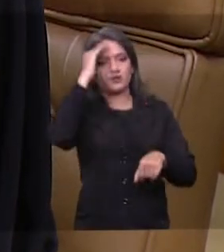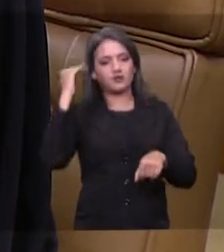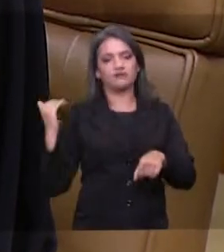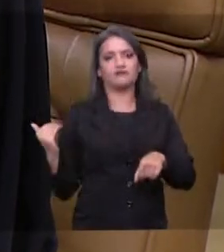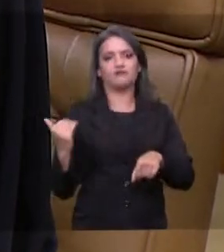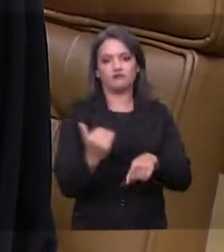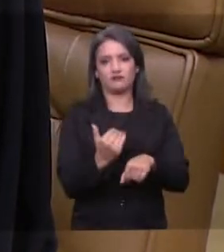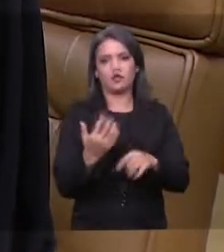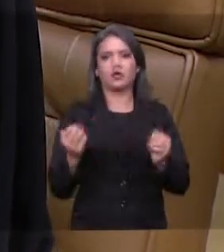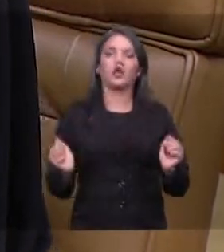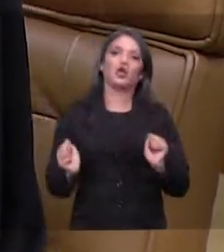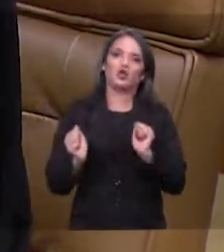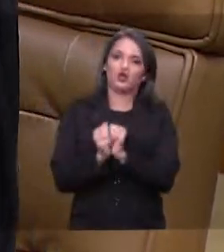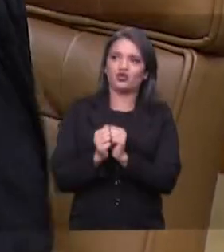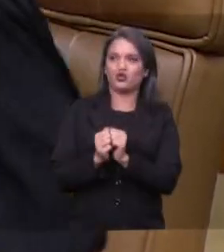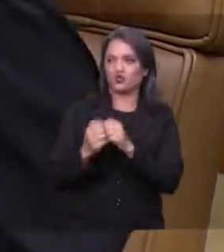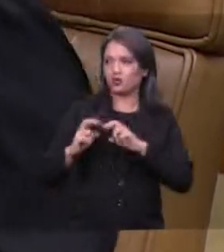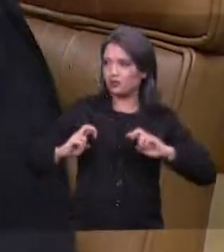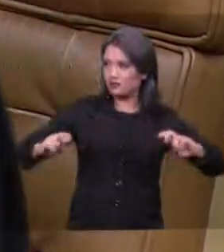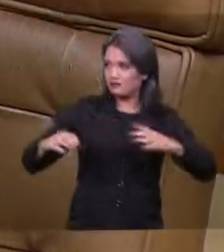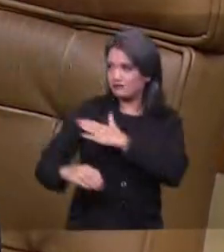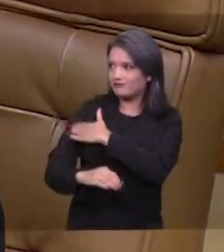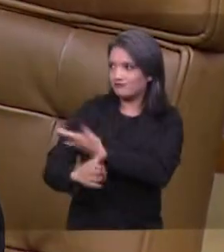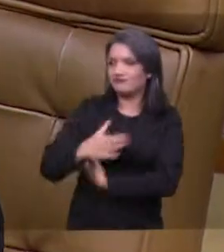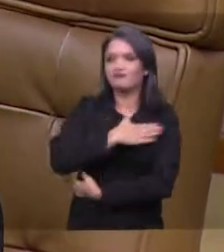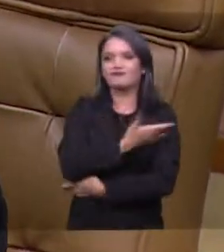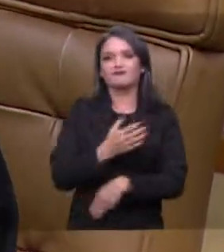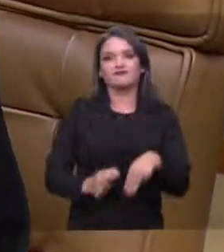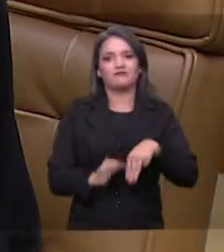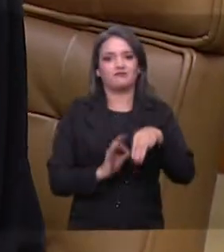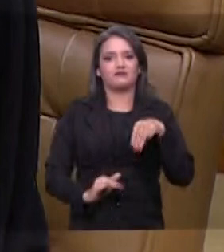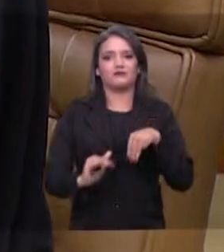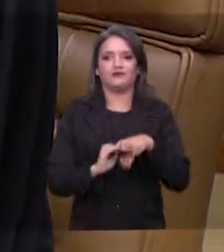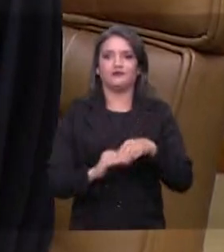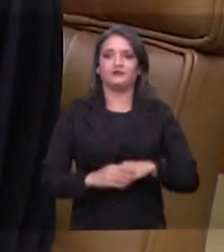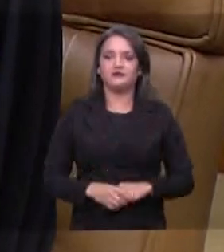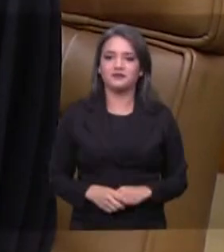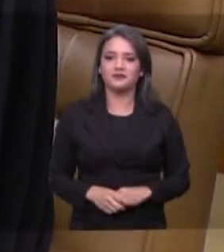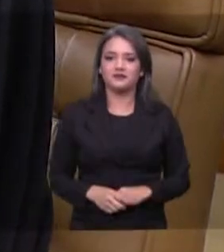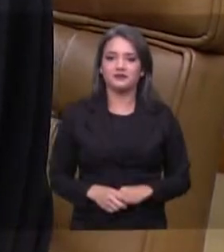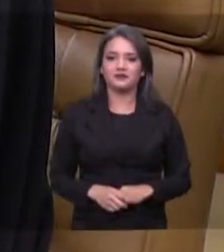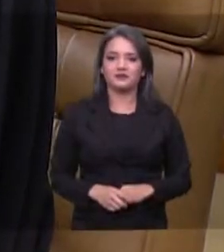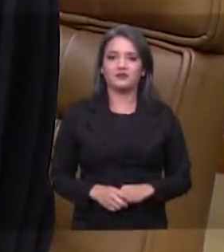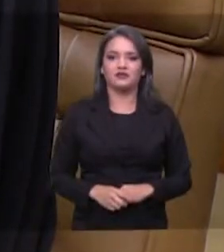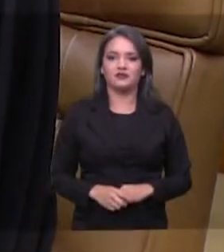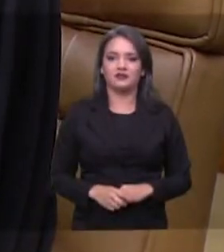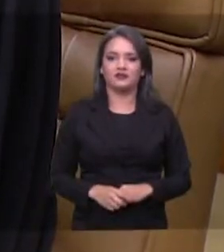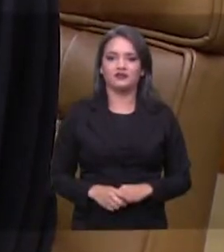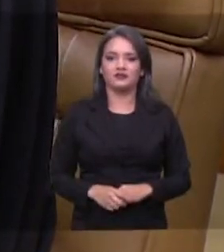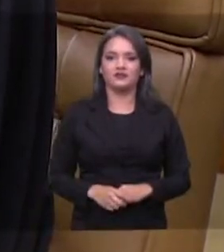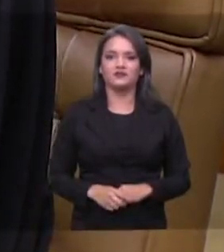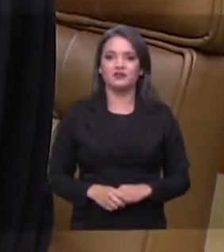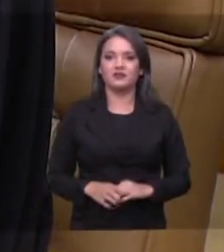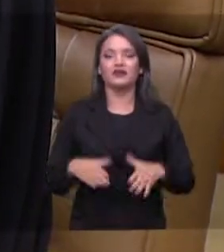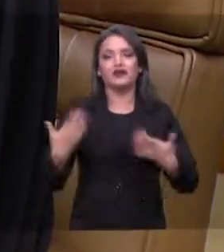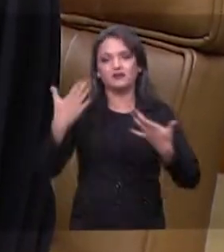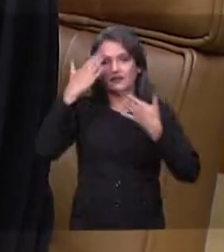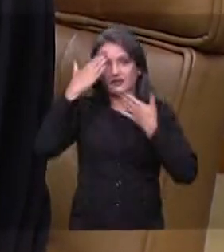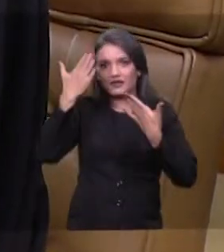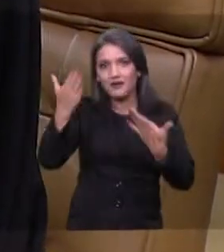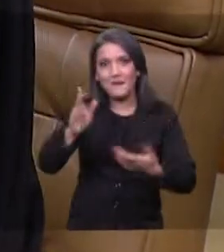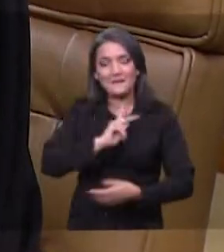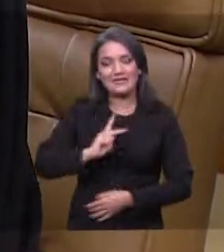ao lado de Vossas Excelências. Aproveito o ensejo para agradecer à eminente ministra presidente Rosa